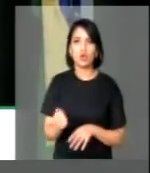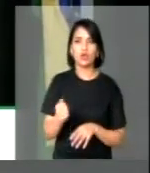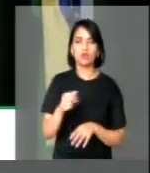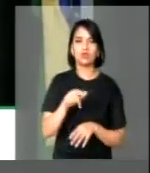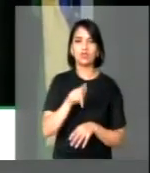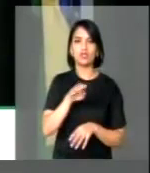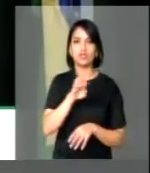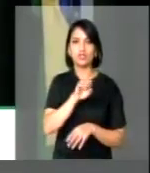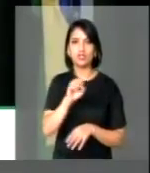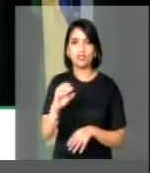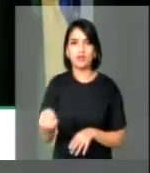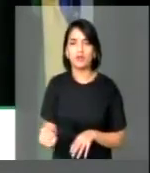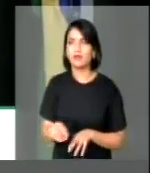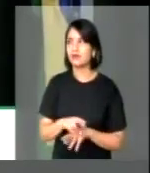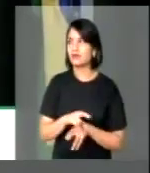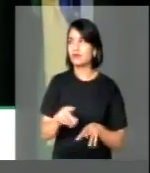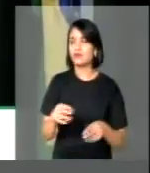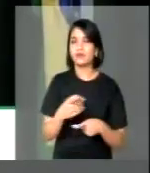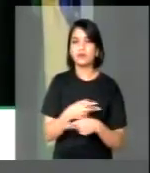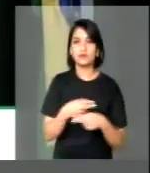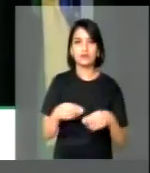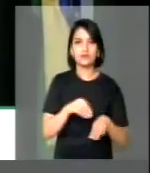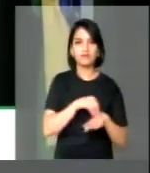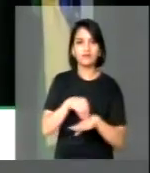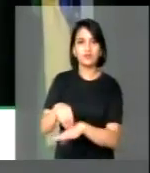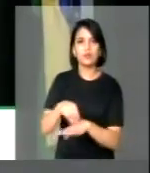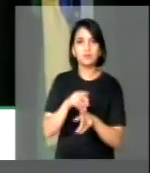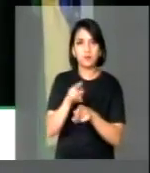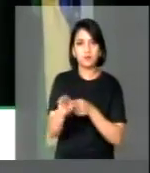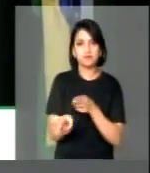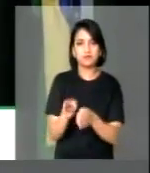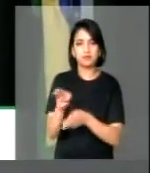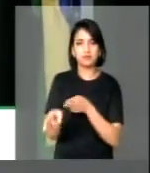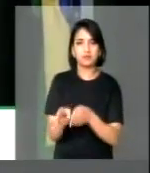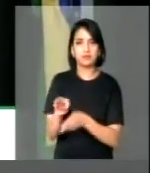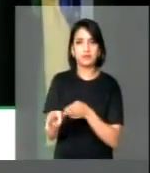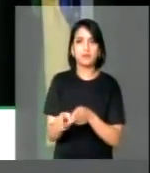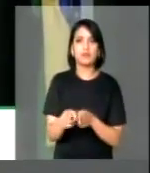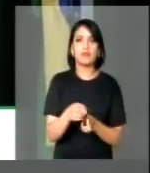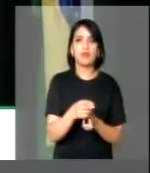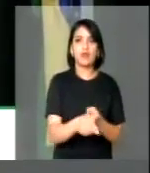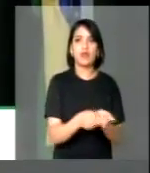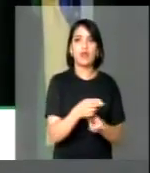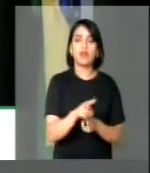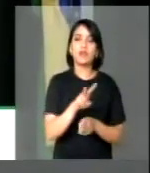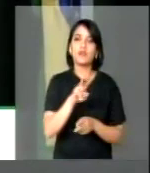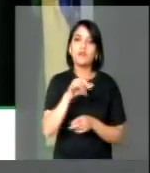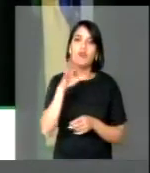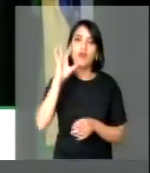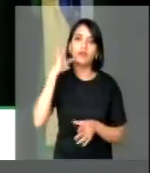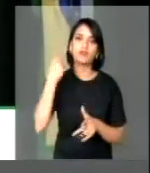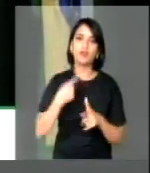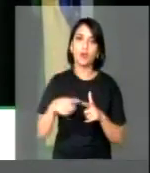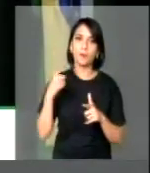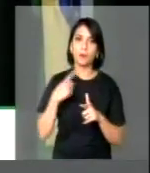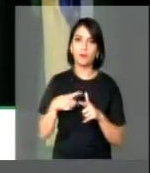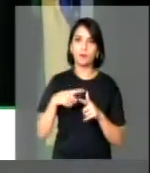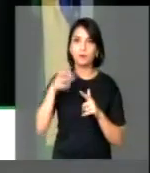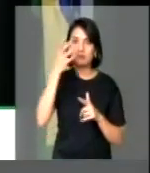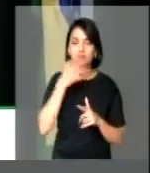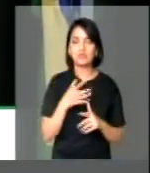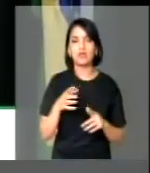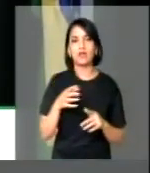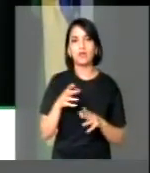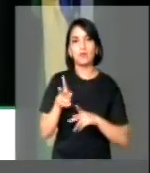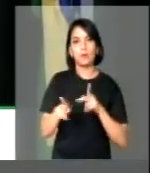gesso, e resolveremos um problema crucial e que o Nordeste